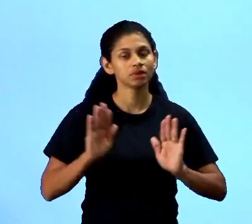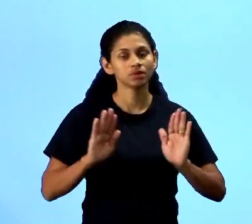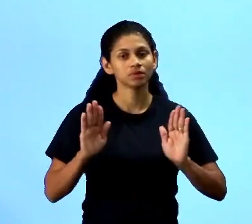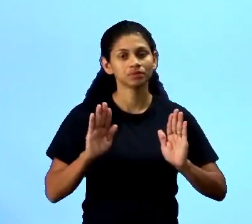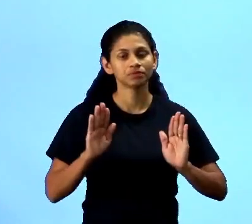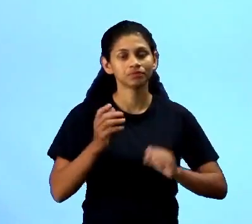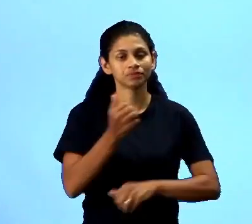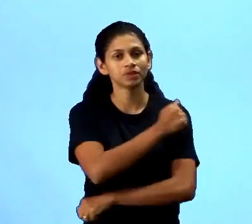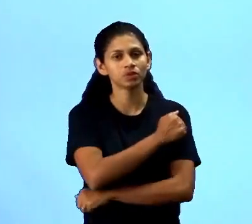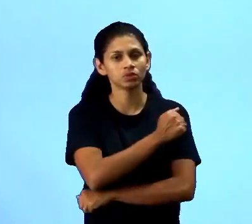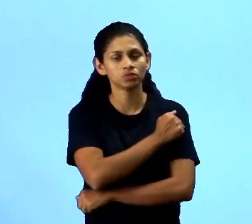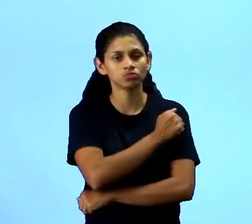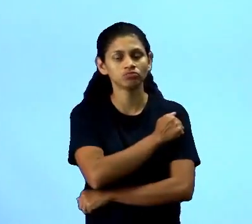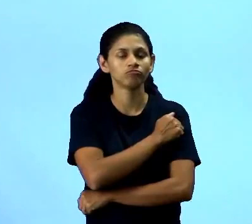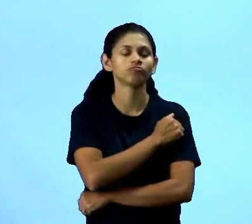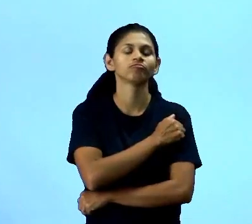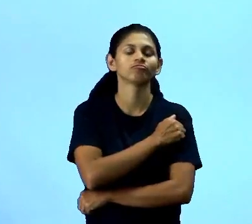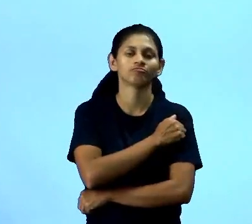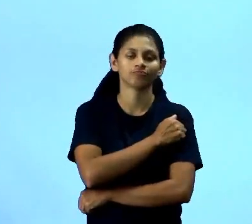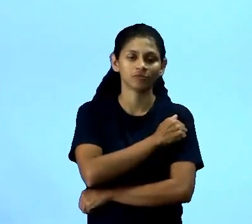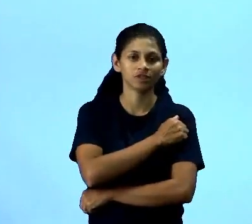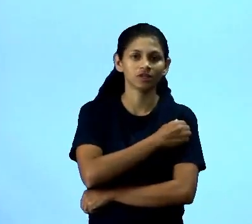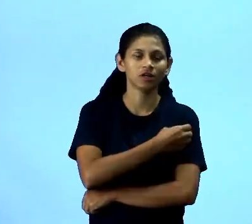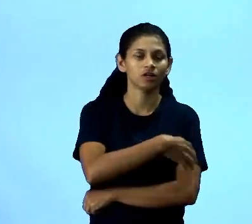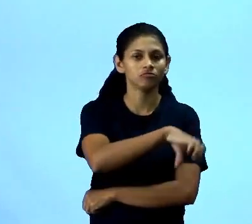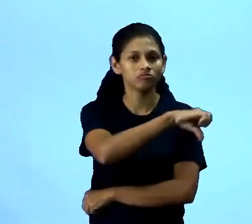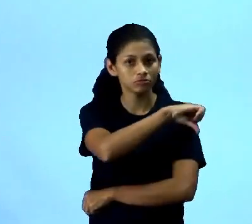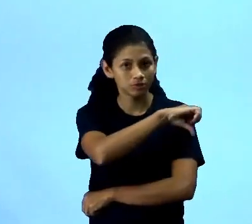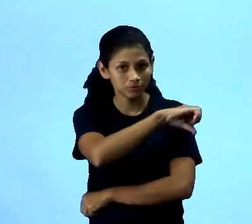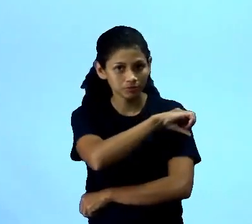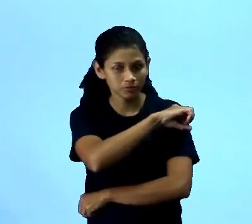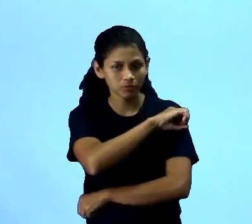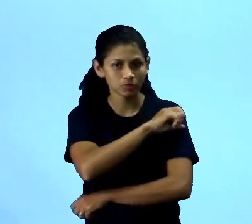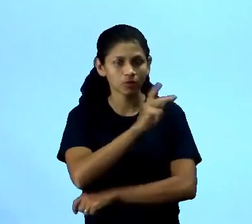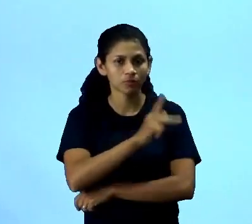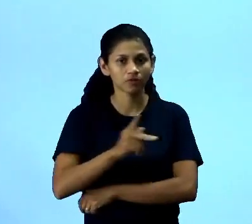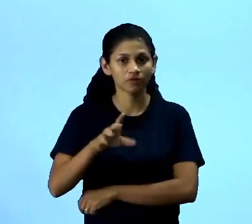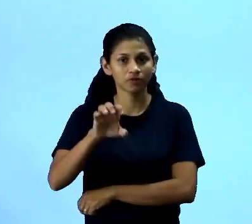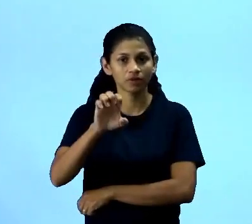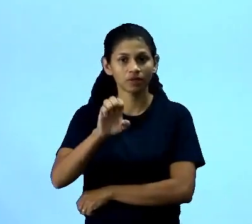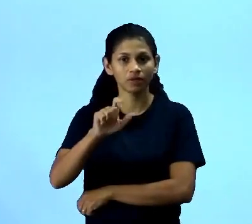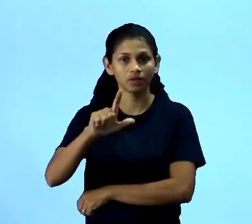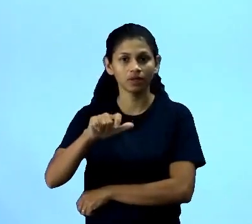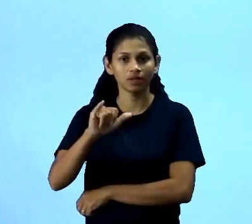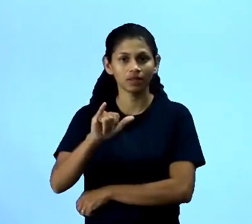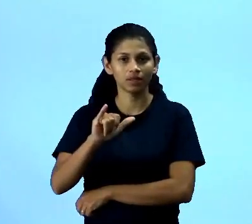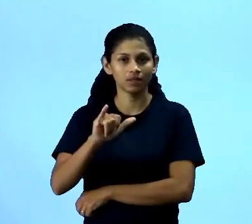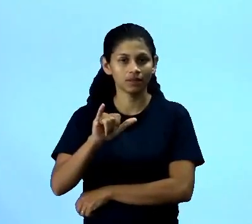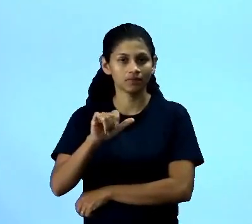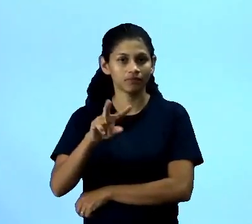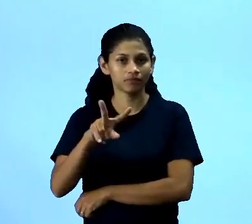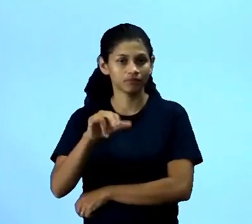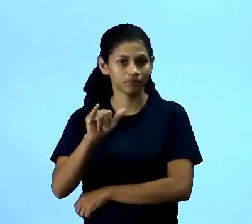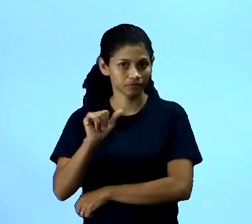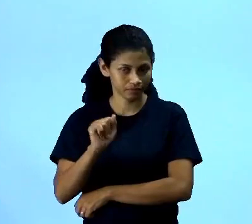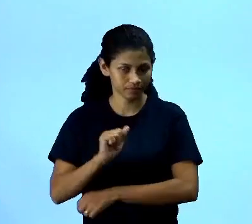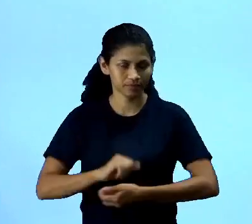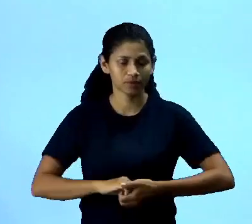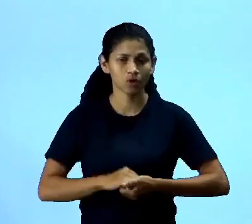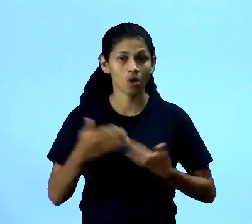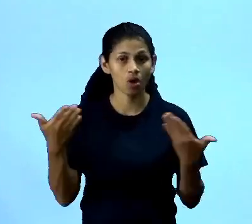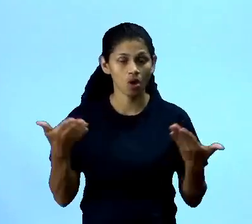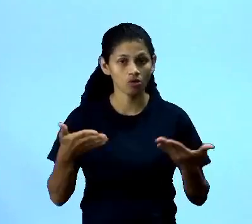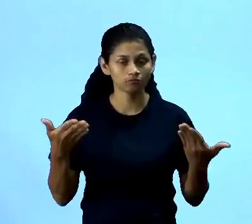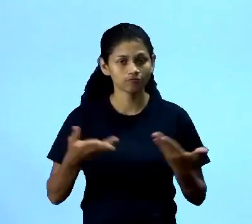Olá, queridos alunos do nono ano. Eu sou a professora Elívia, professora de língua portuguesa. Hoje nós vamos falar